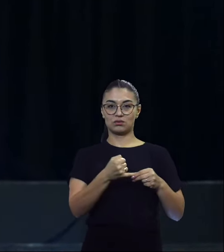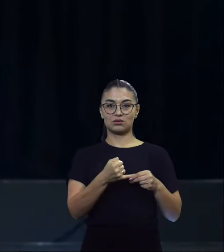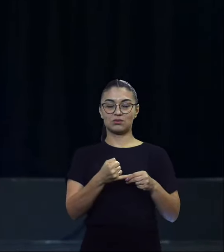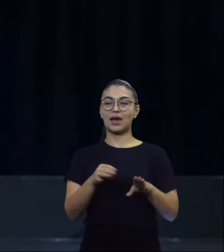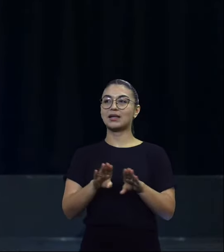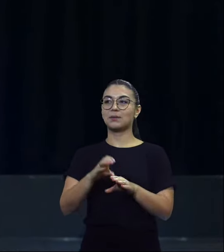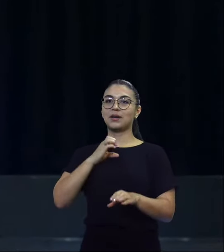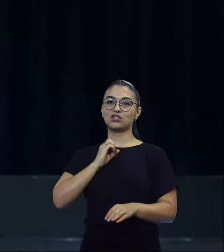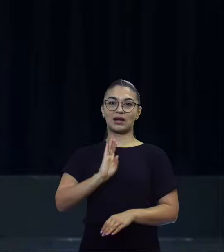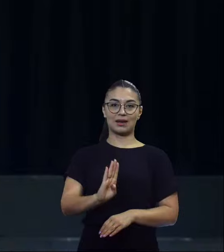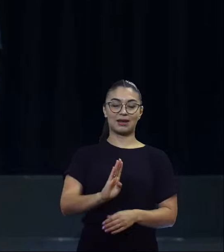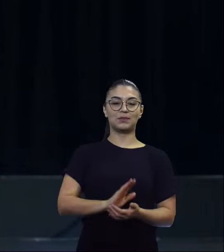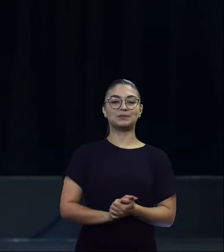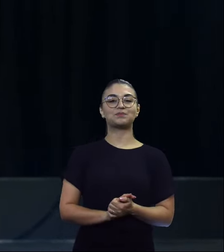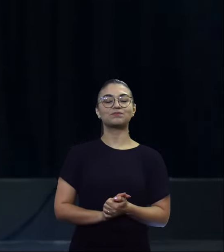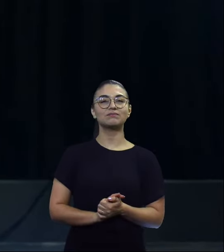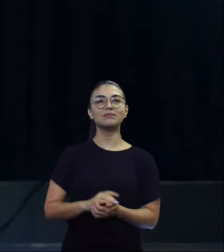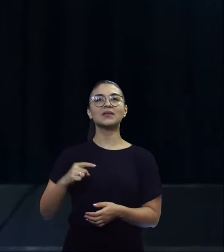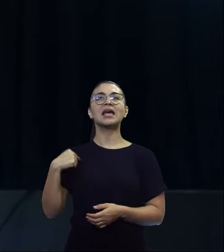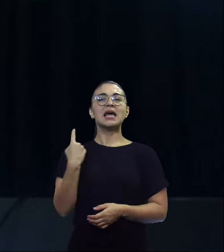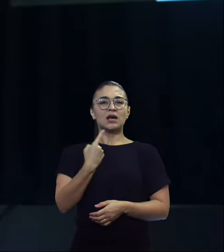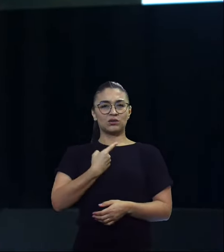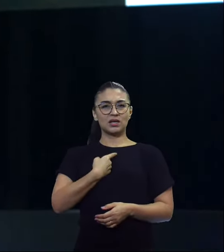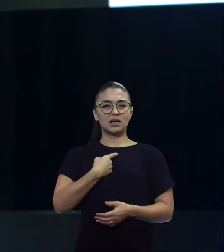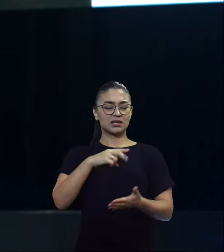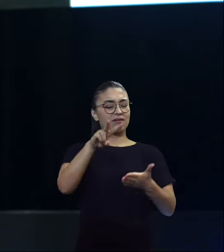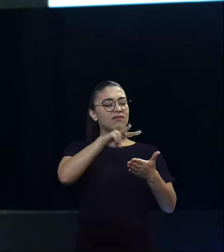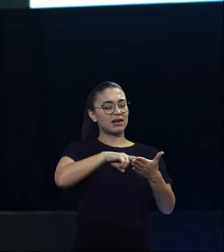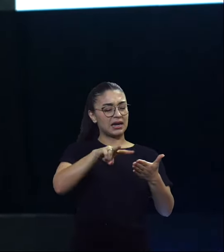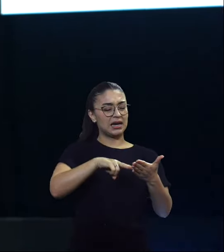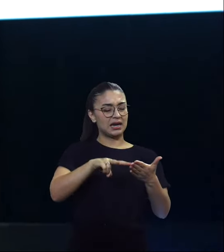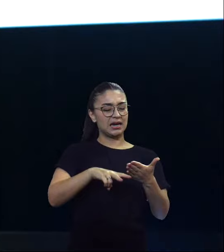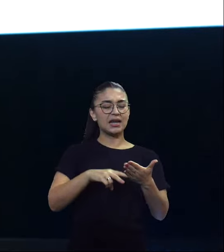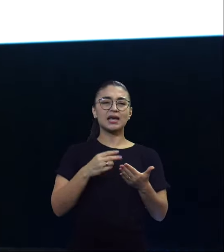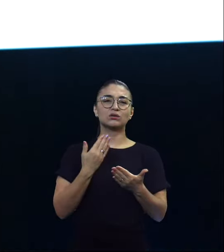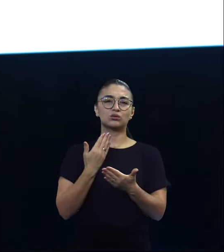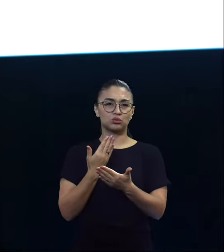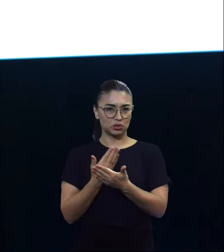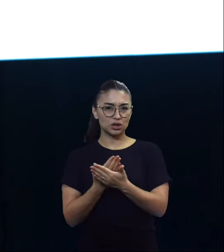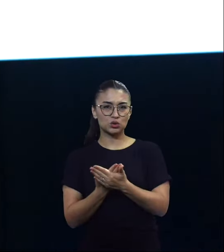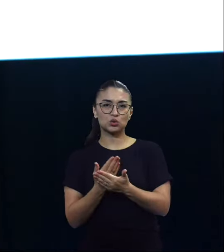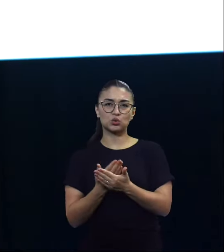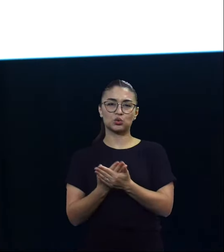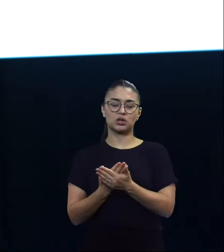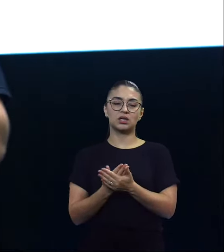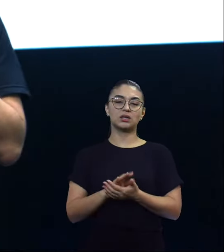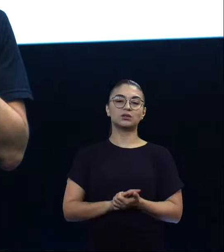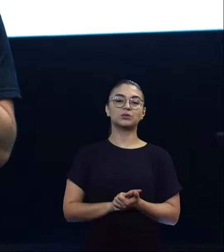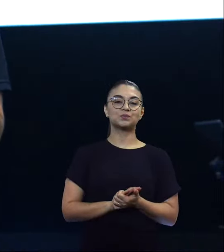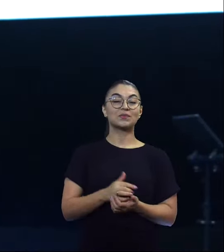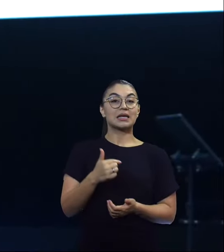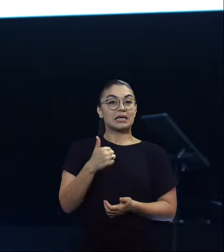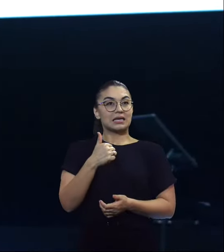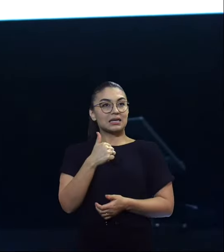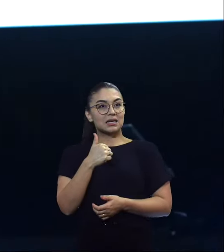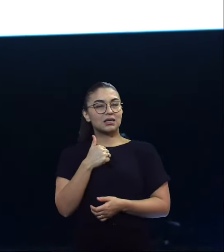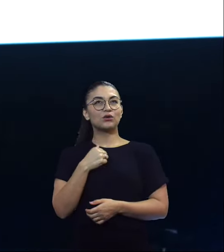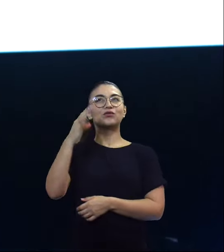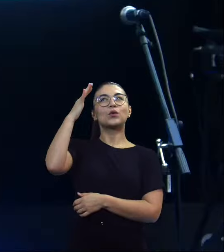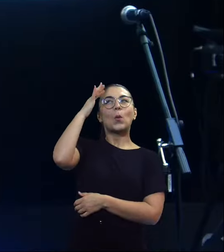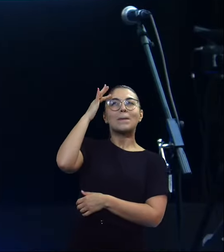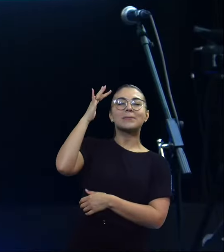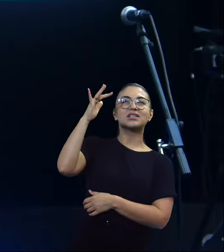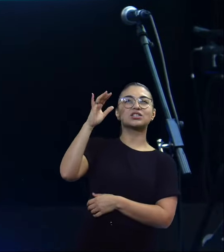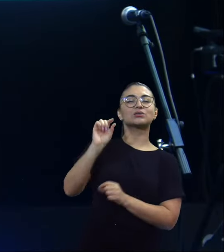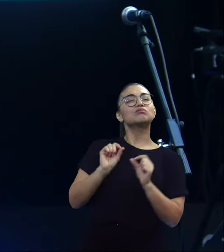era o contexto da época, e a gente vai tentando estudar um pouco mais a fundo e cavocar um pouco mais o texto, e particularmente eu fico imaginando assim,